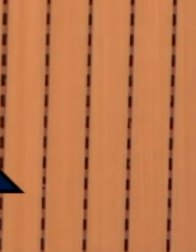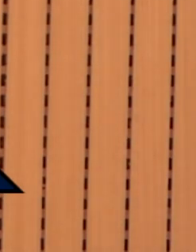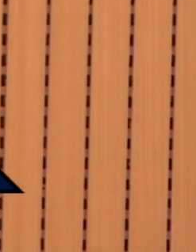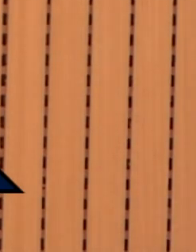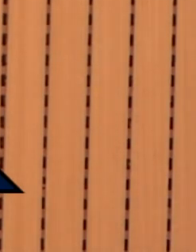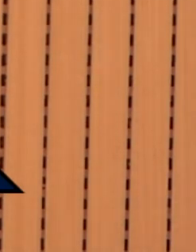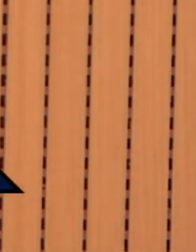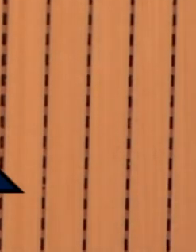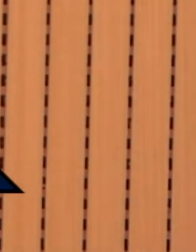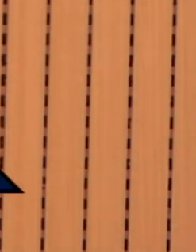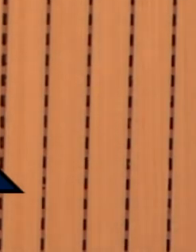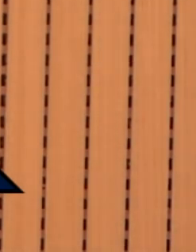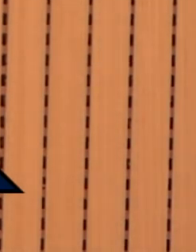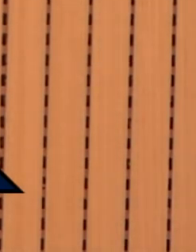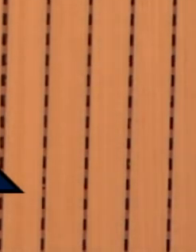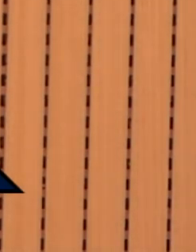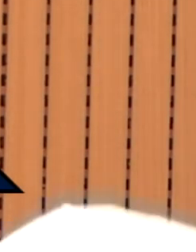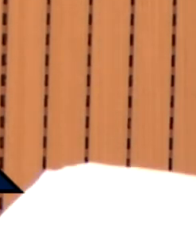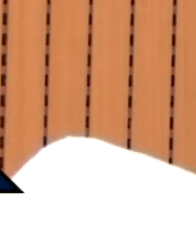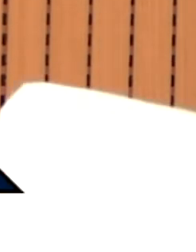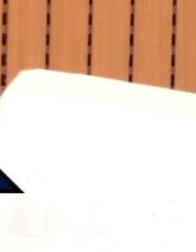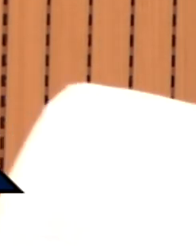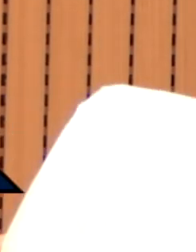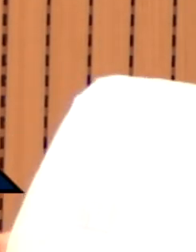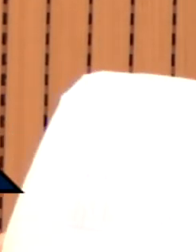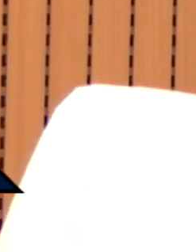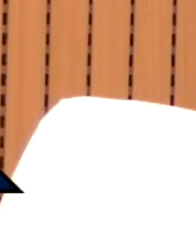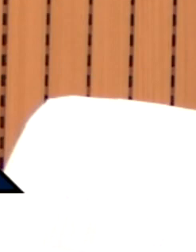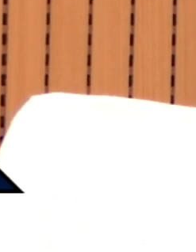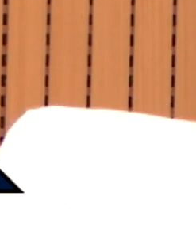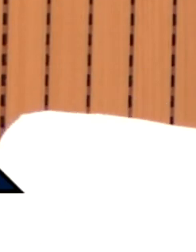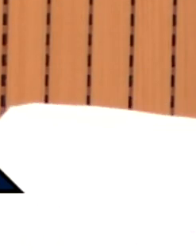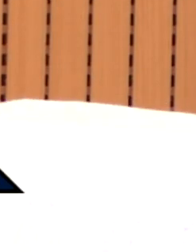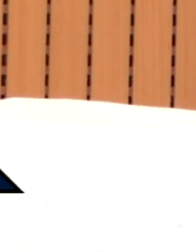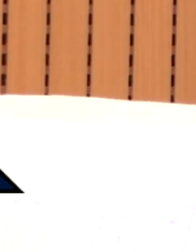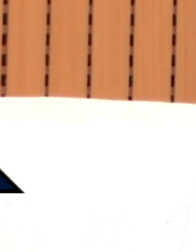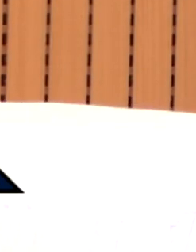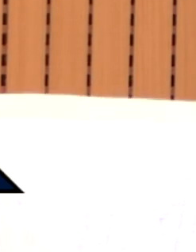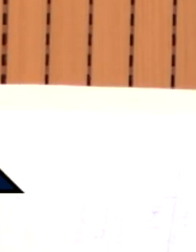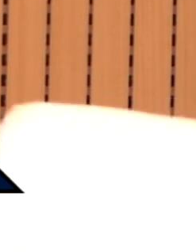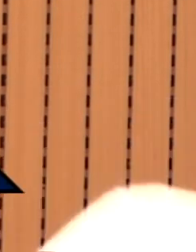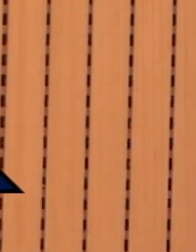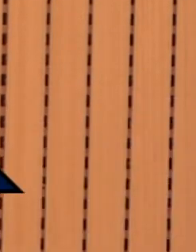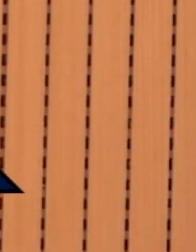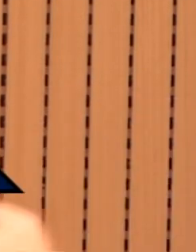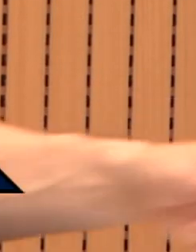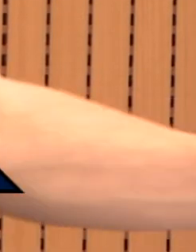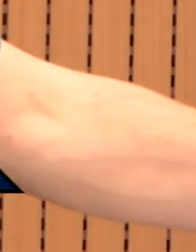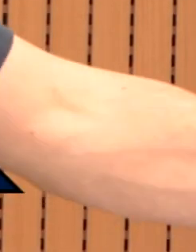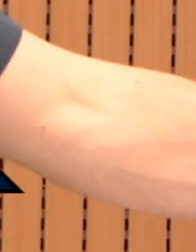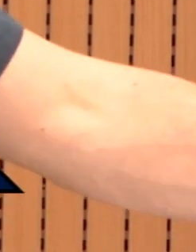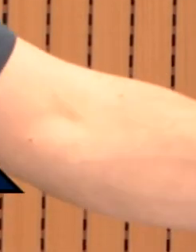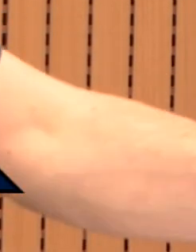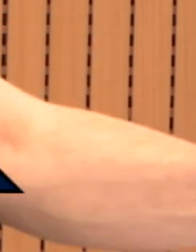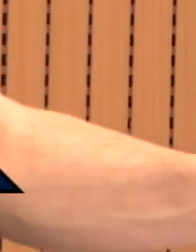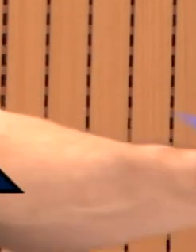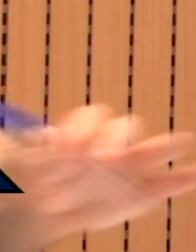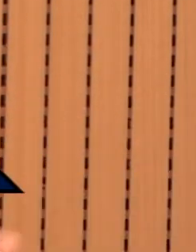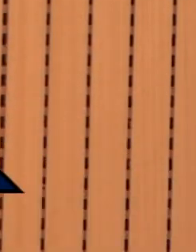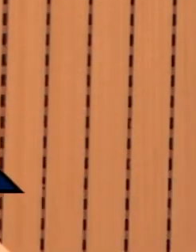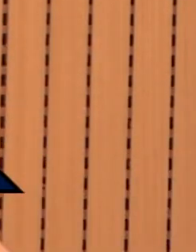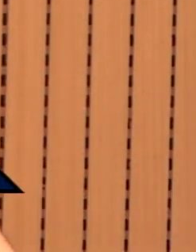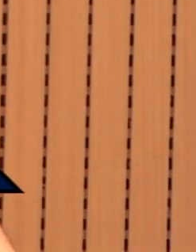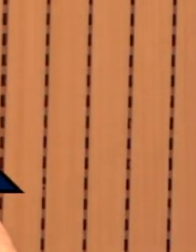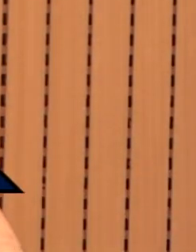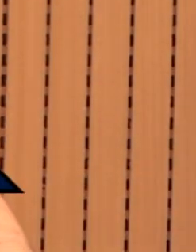parecer favorável do vereador Jota Silva, e a gente precisa deliberar. Eu já, inclusive, anuncio o meu posicionamento favorável